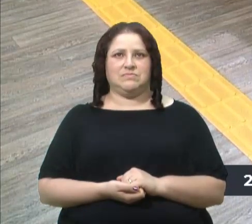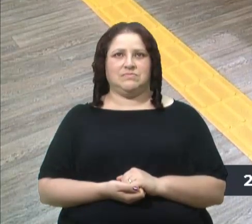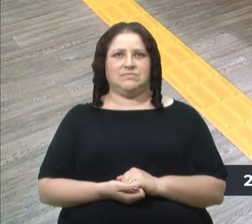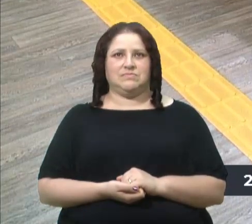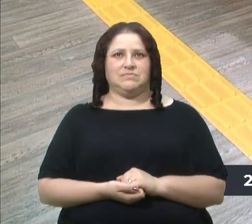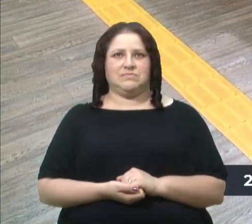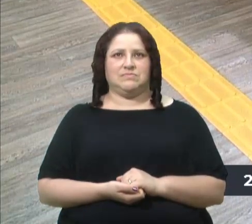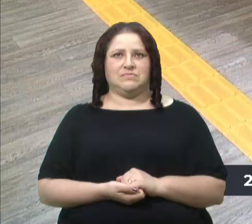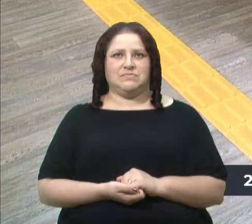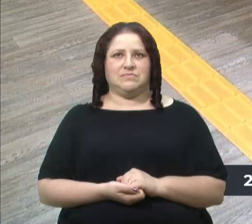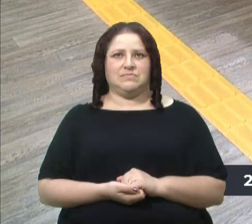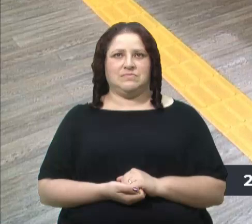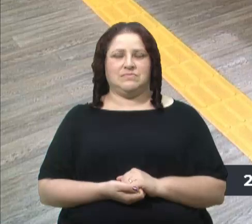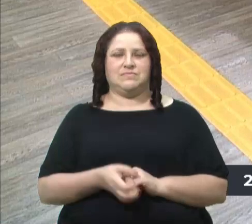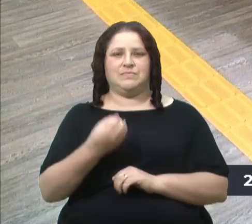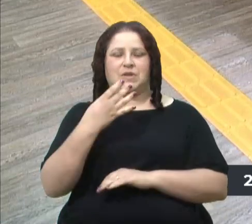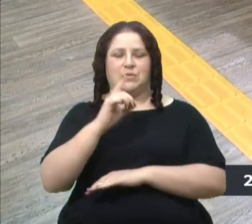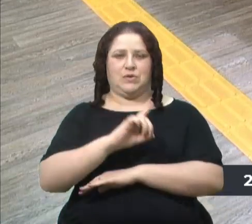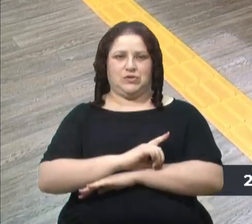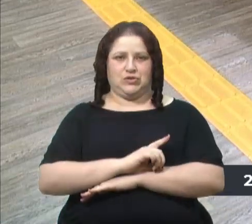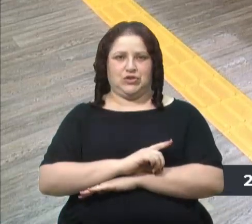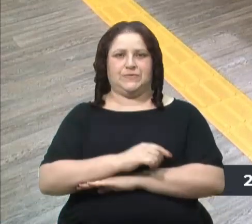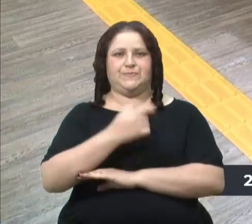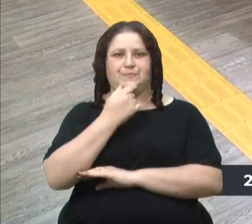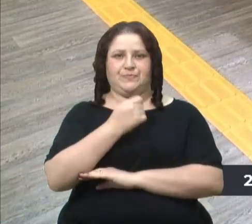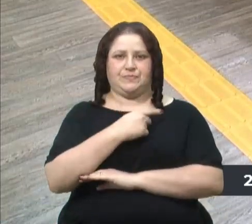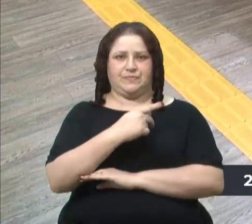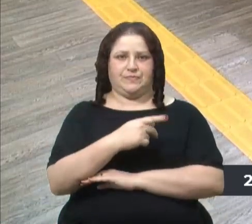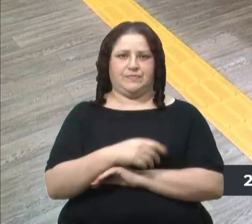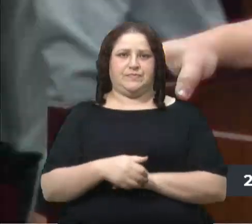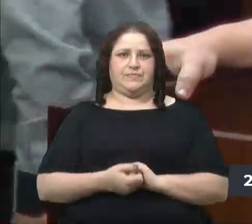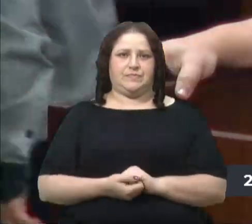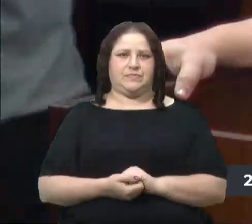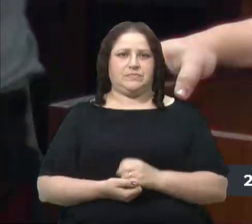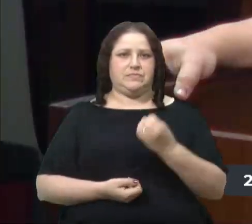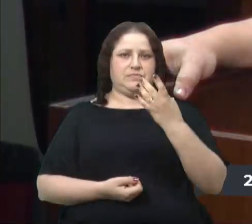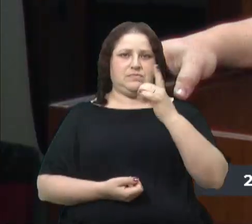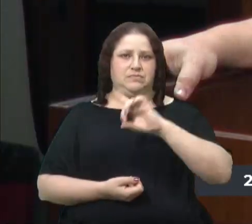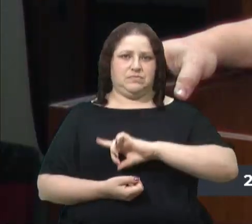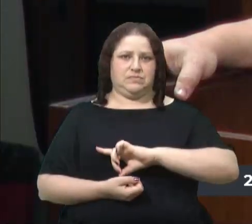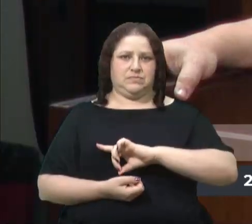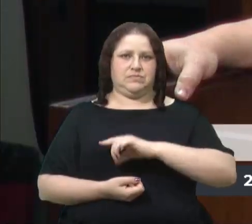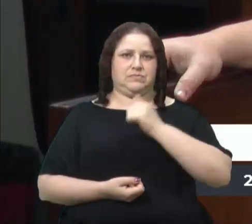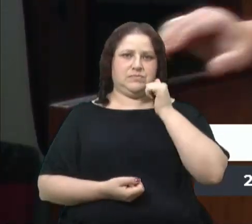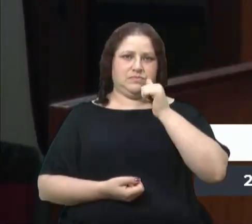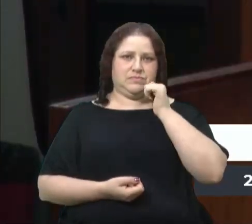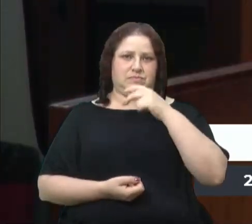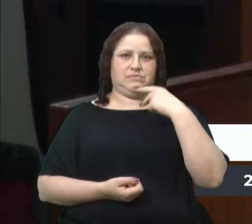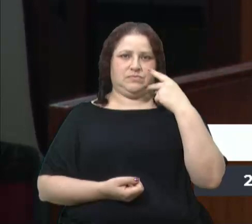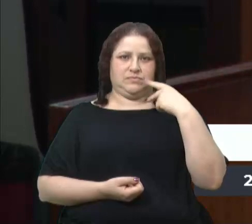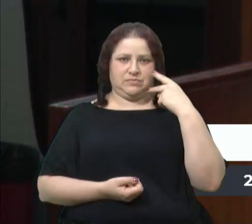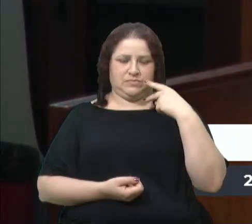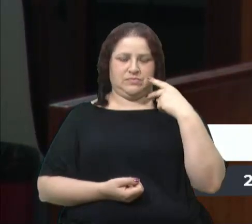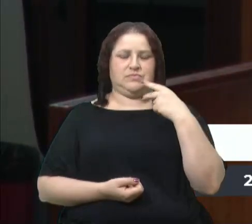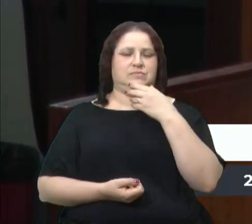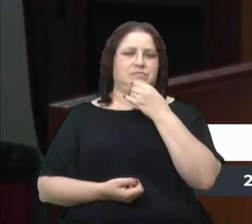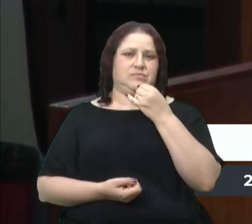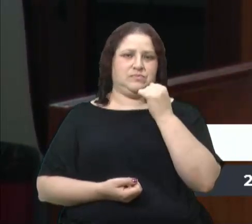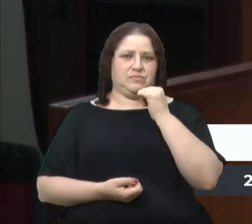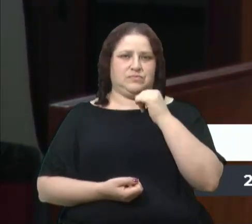Certo? Bom dia, senhor presidente. Bom dia, senhoras vereadoras. Bom dia, senhores